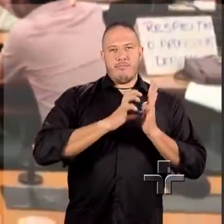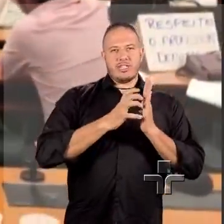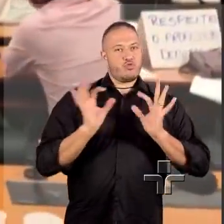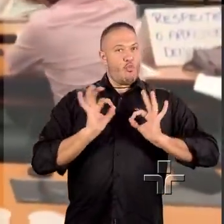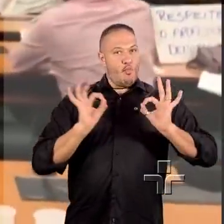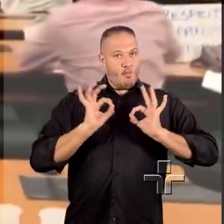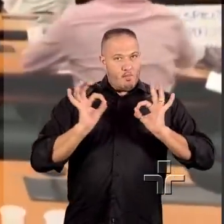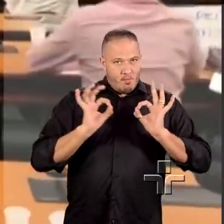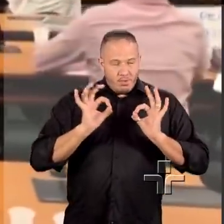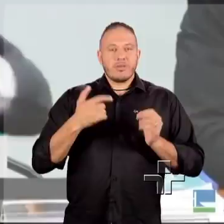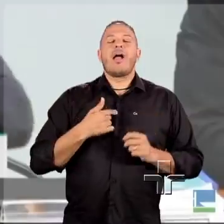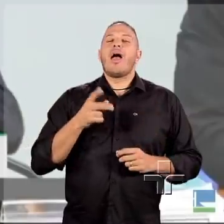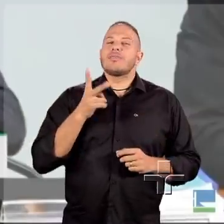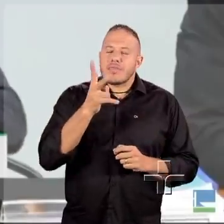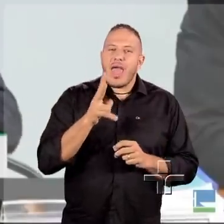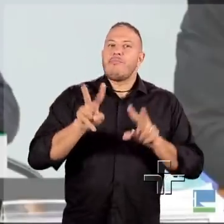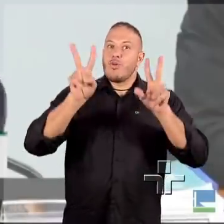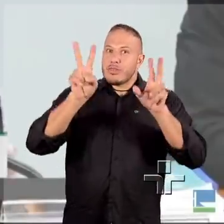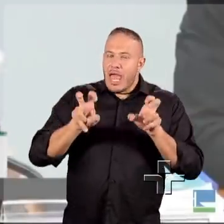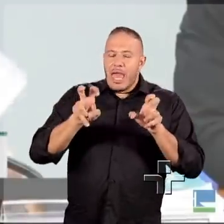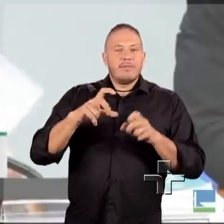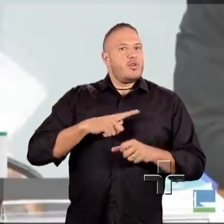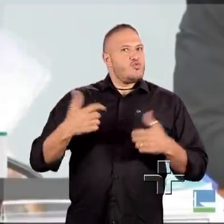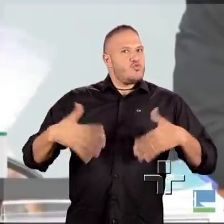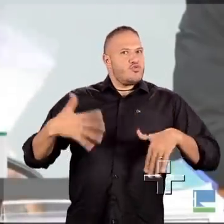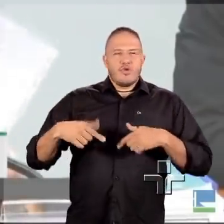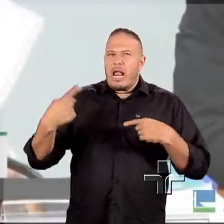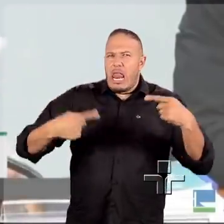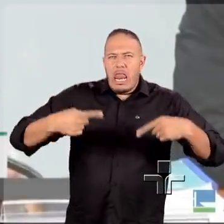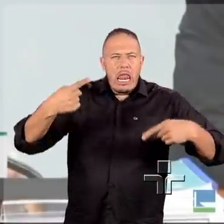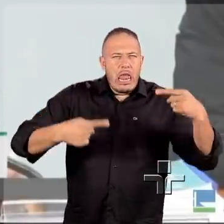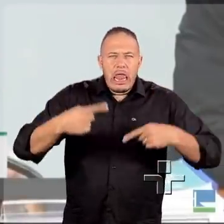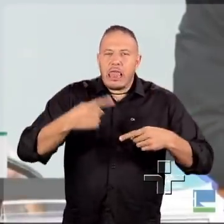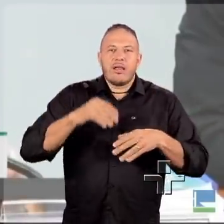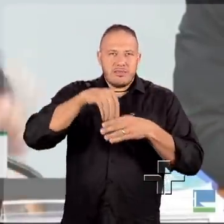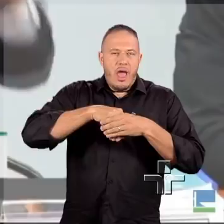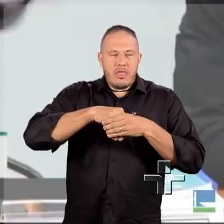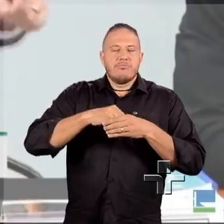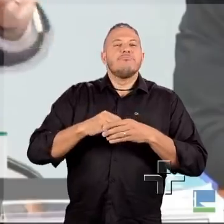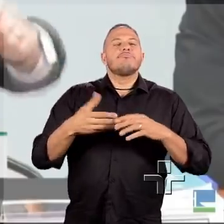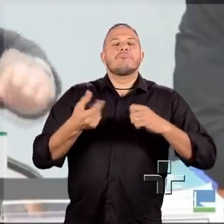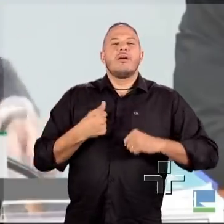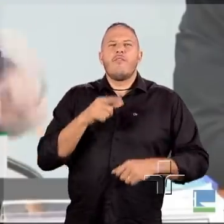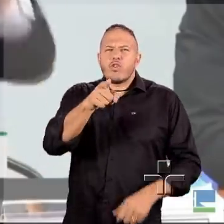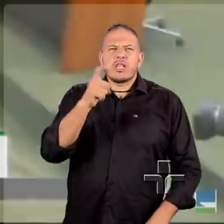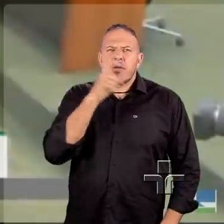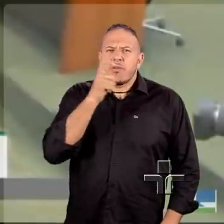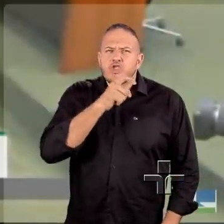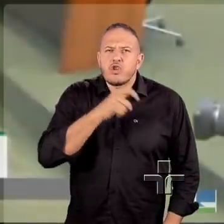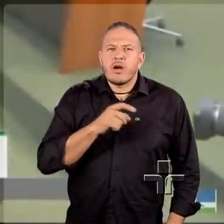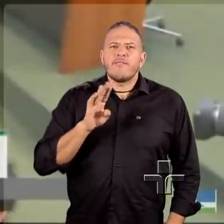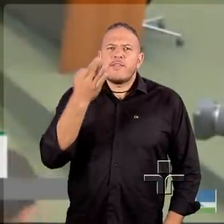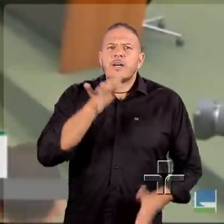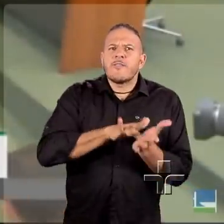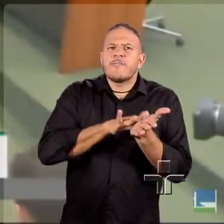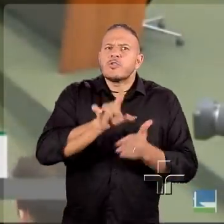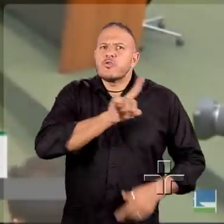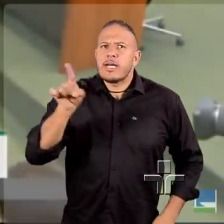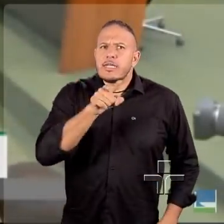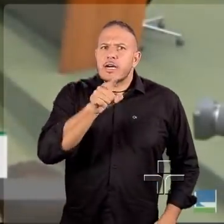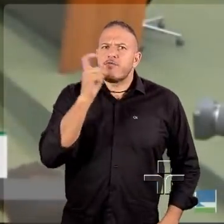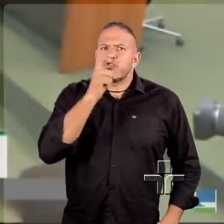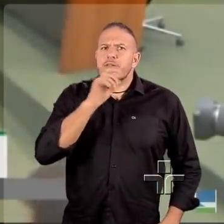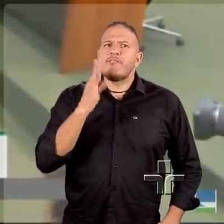as vezes que foi pautado, o tema provocou bate-boca na Câmara dos Deputados. Não seja mentirosa, dissimulada. Não